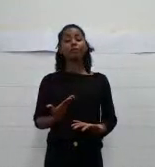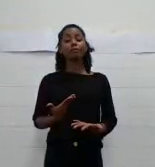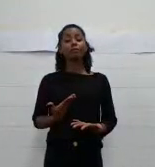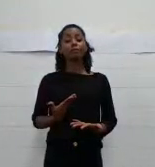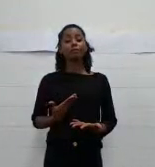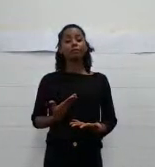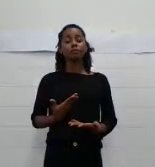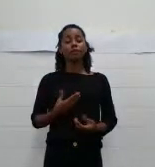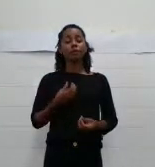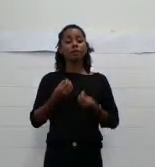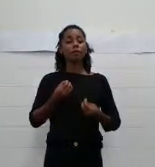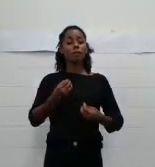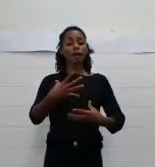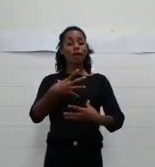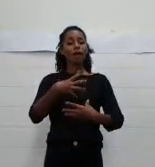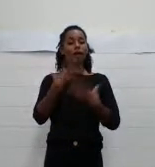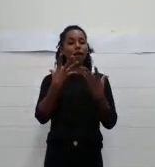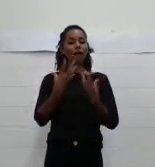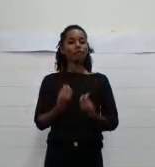tem.